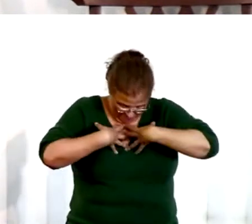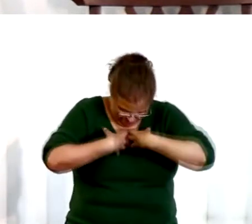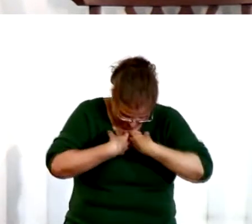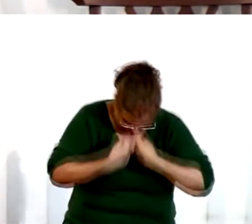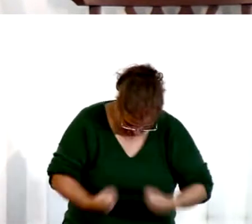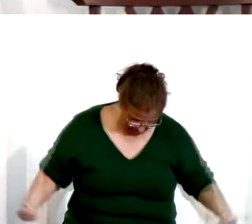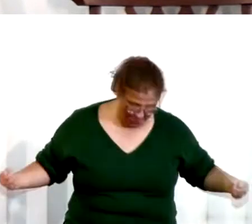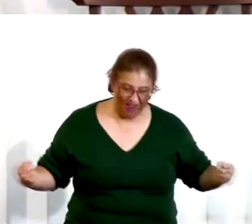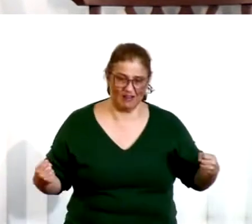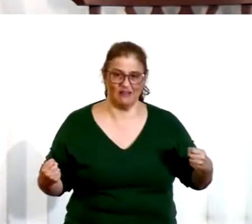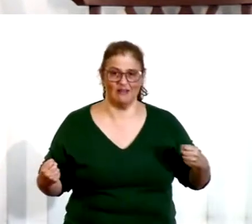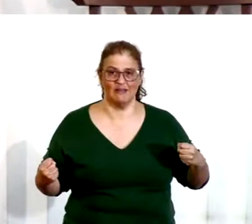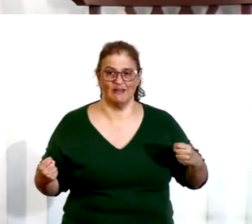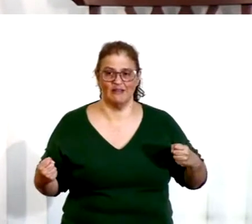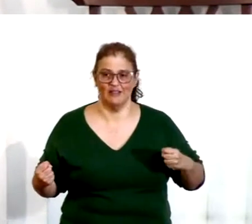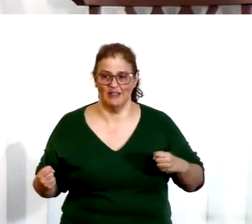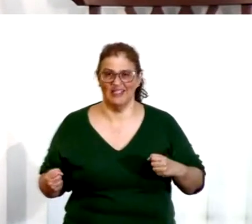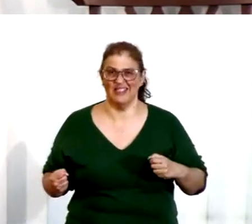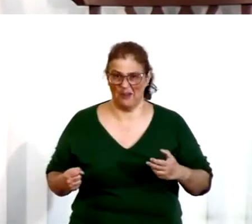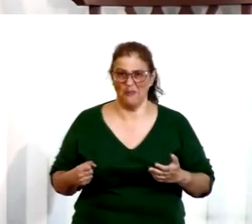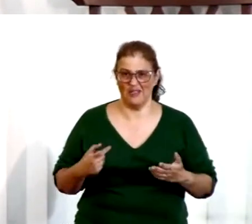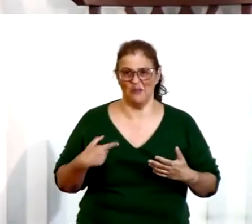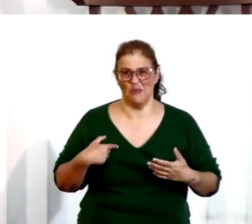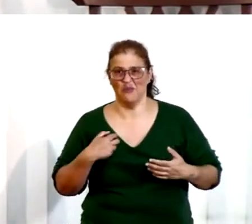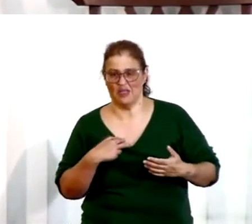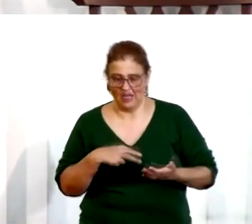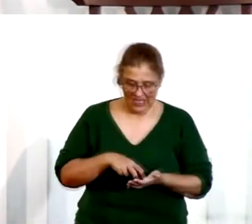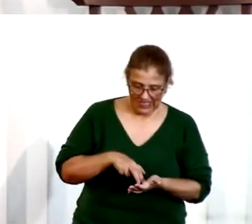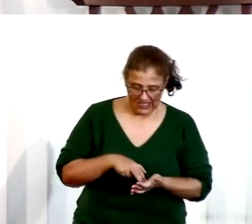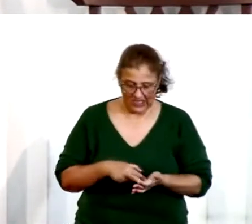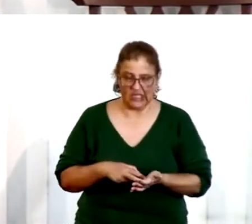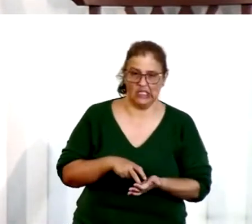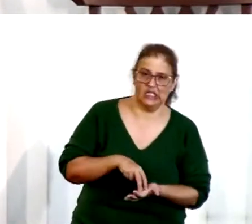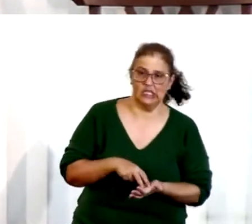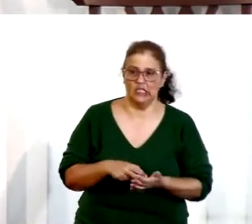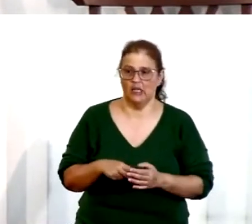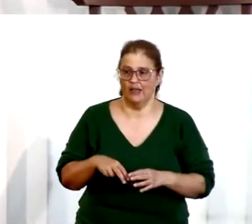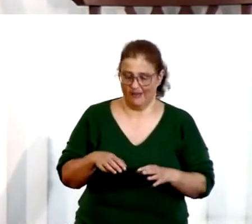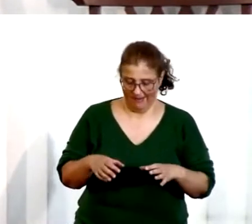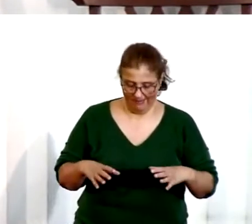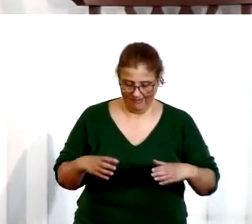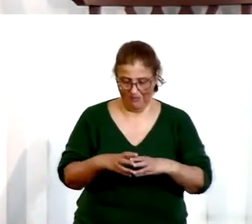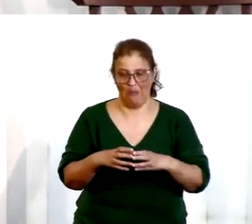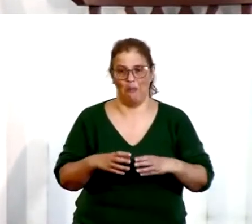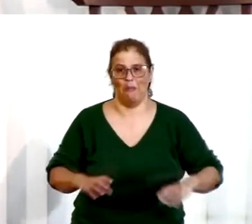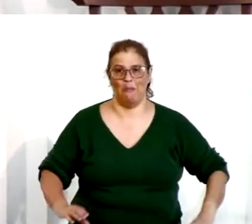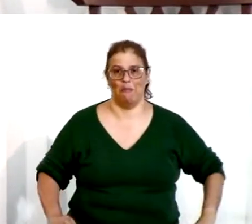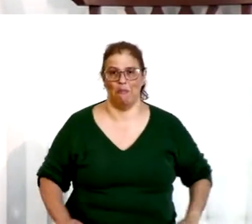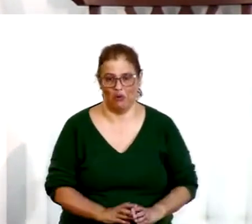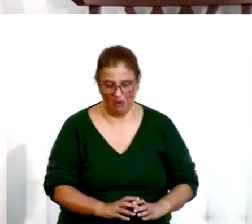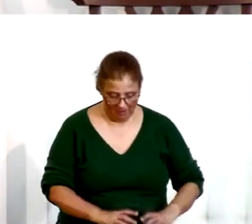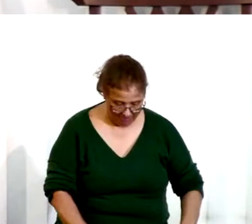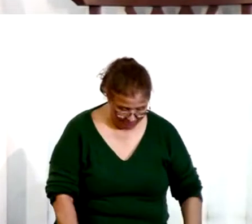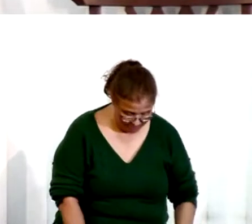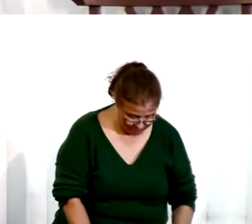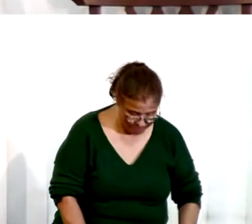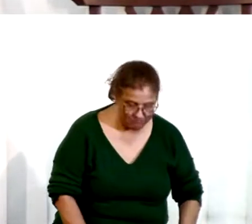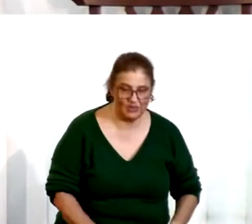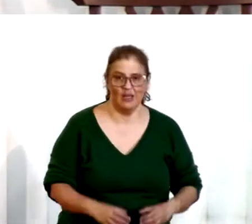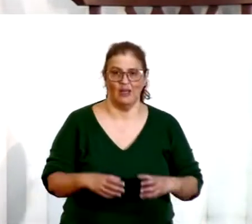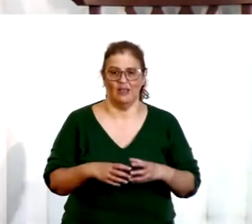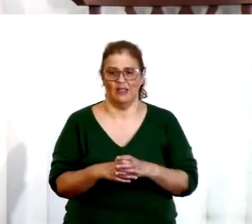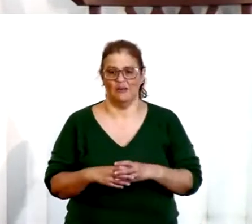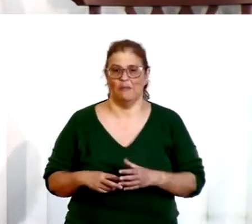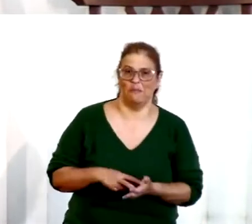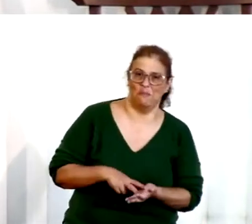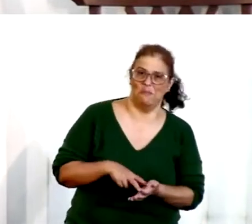deixa caminhar, de alguma coisa que não deixa avançar, de alguma coisa que parece não permitir um avanço